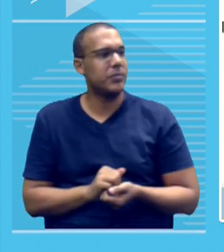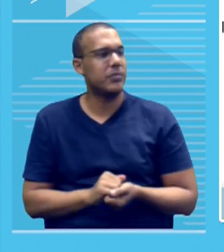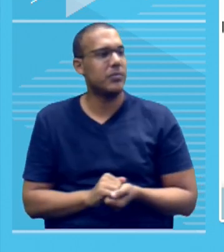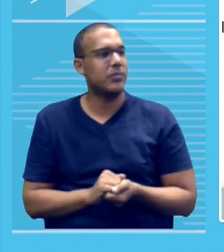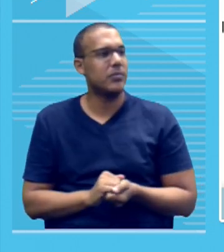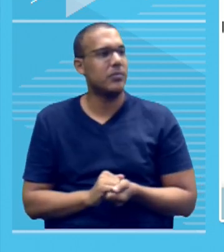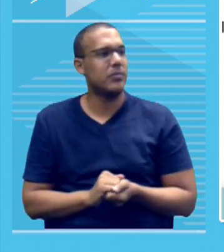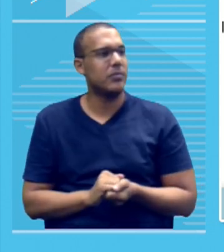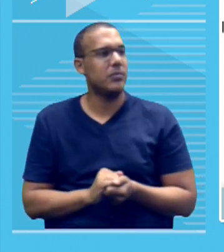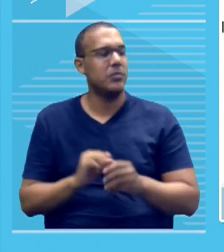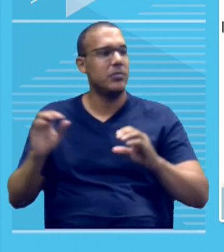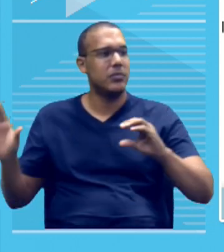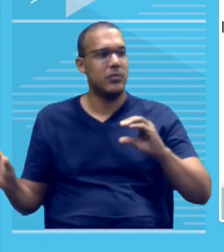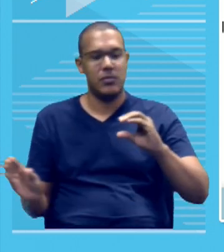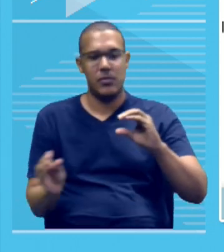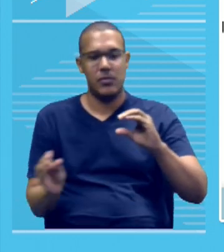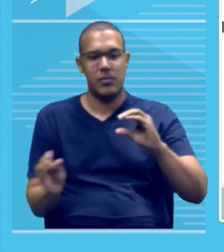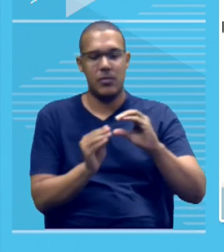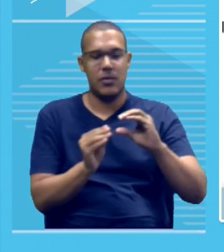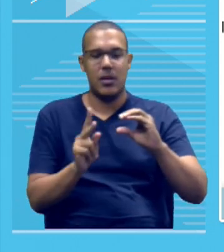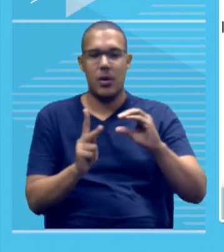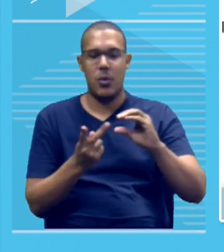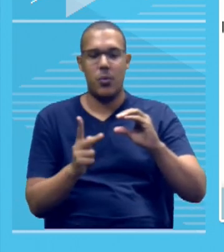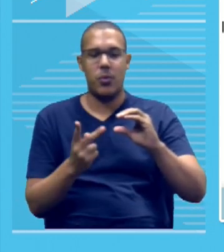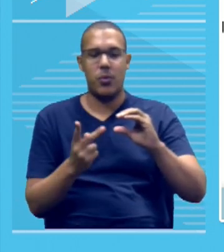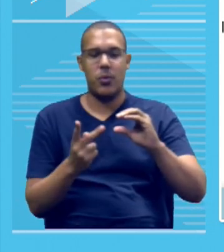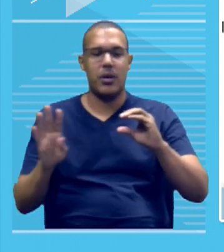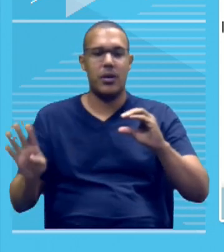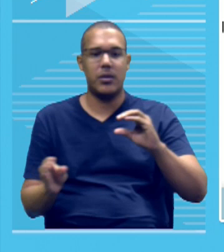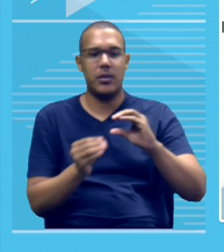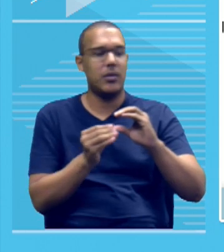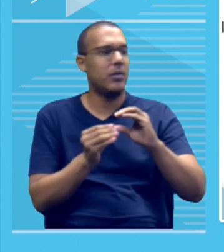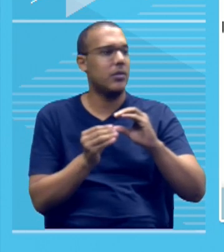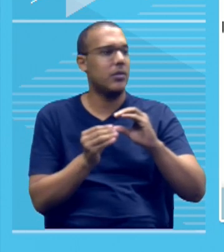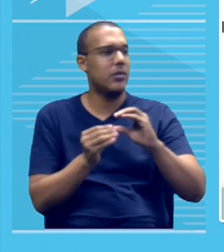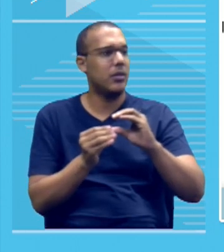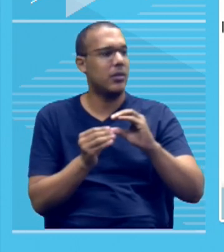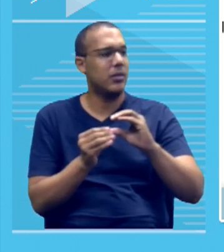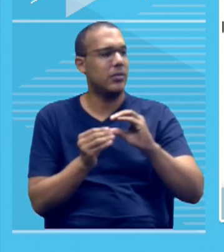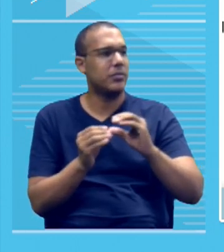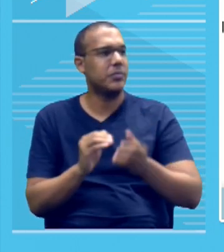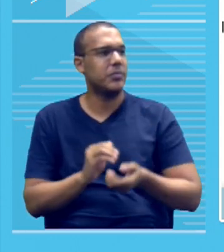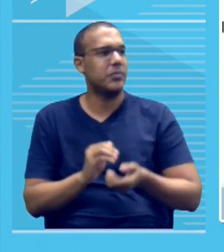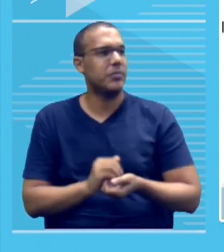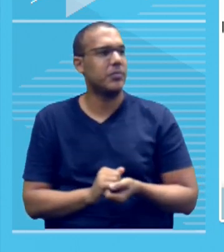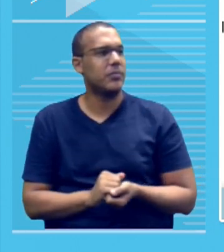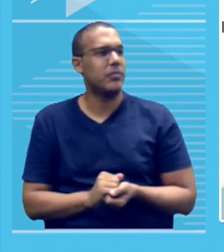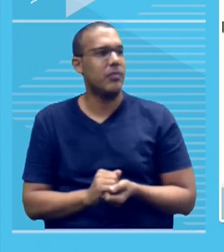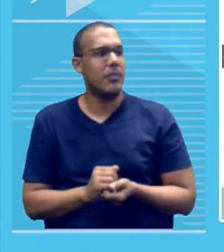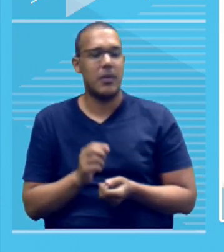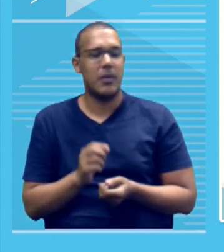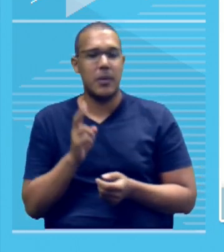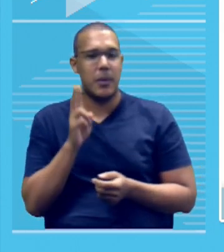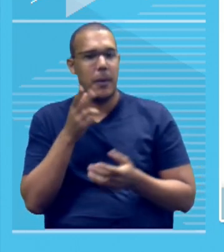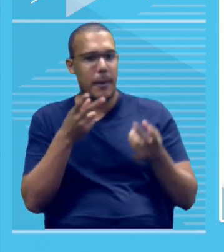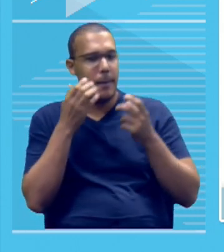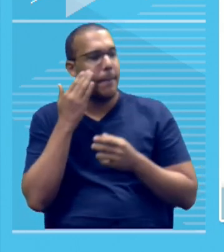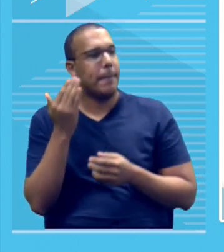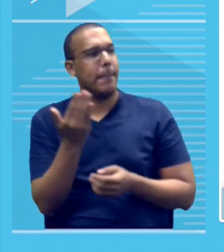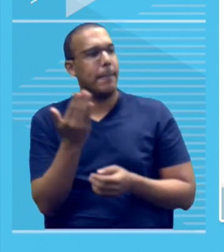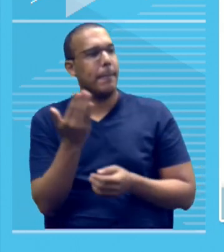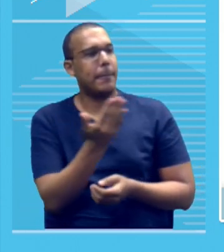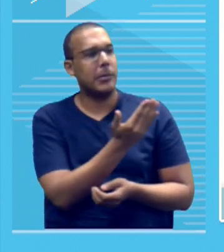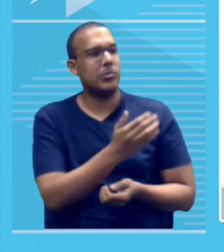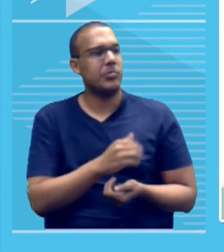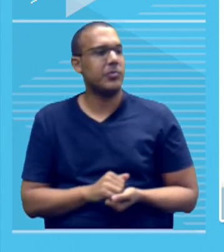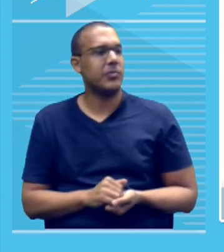ser adicionado, tá? O hidrogênio será adicionado ao carbono mais hidrogenado. Observe, olha só. Aconteceu, então,